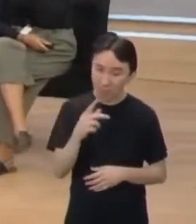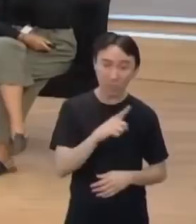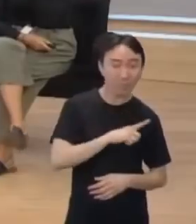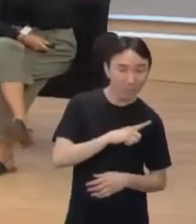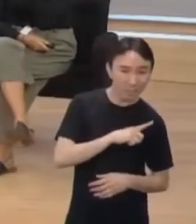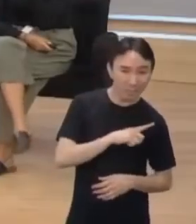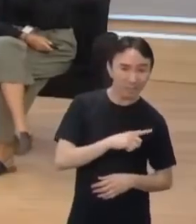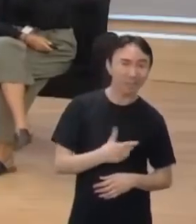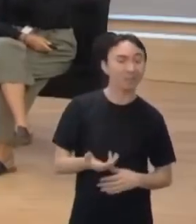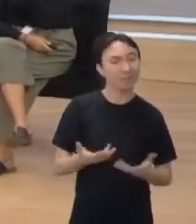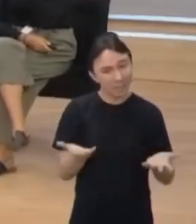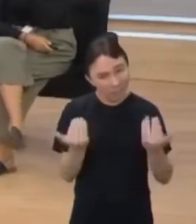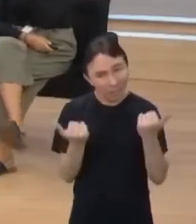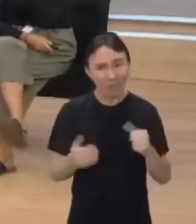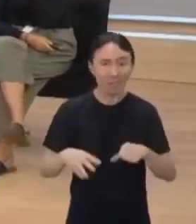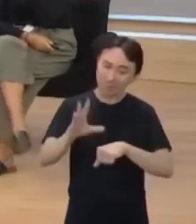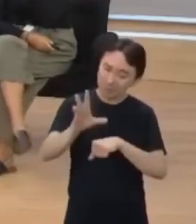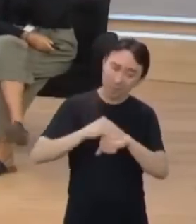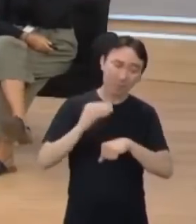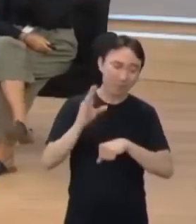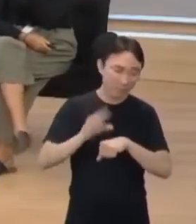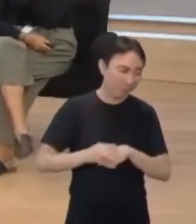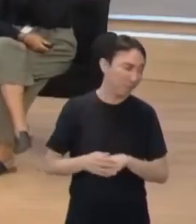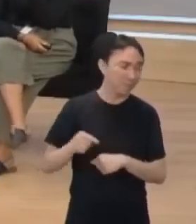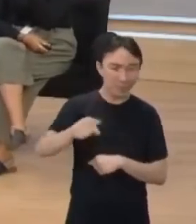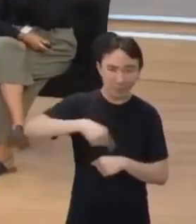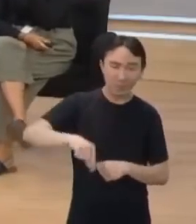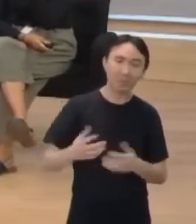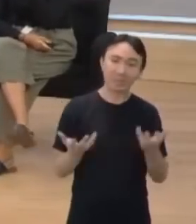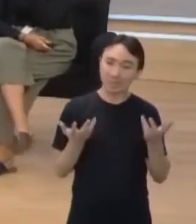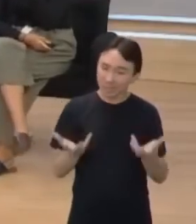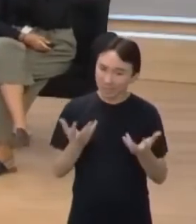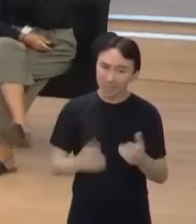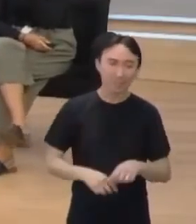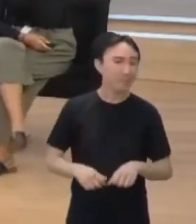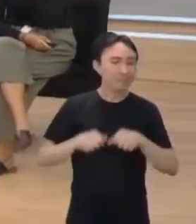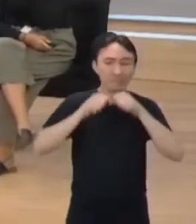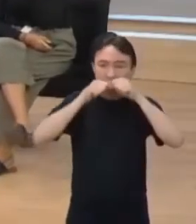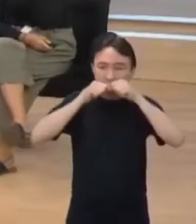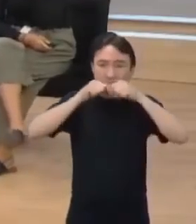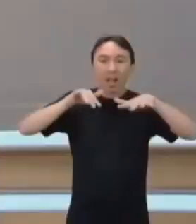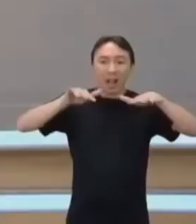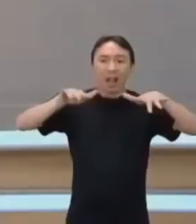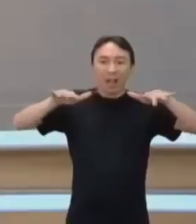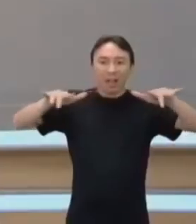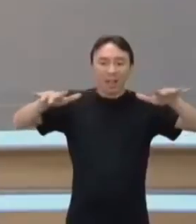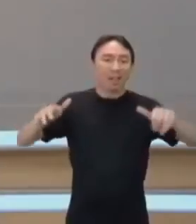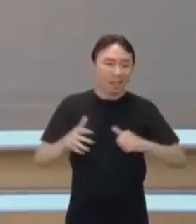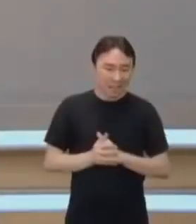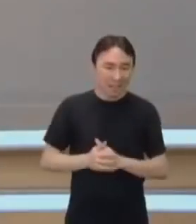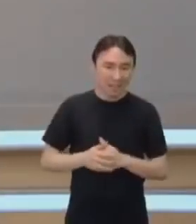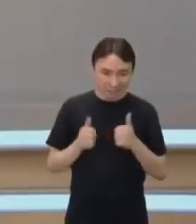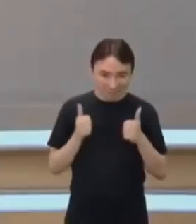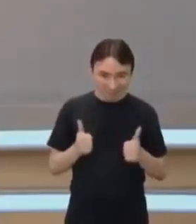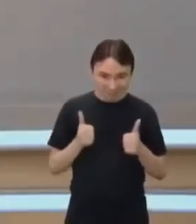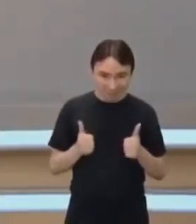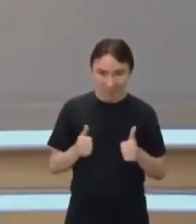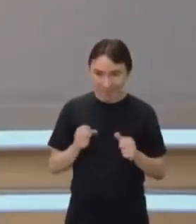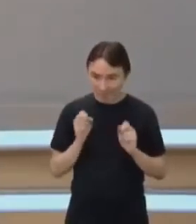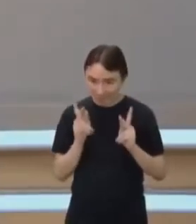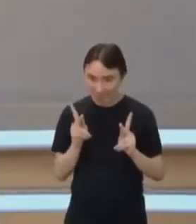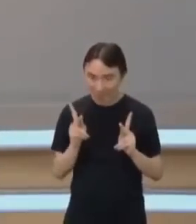também, para a gente replicar, porque o que é bom a gente tem que replicar enquanto rede mesmo, e a gente fica nessa expectativa aí de vocês